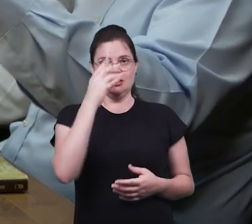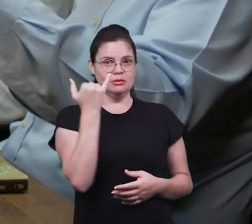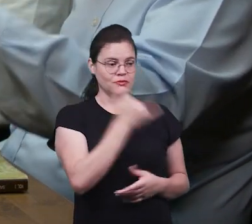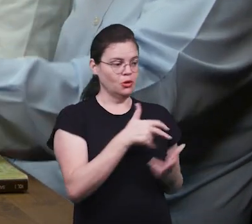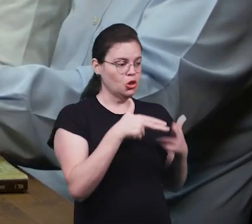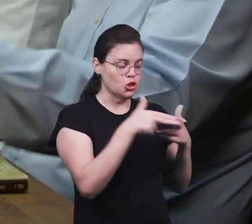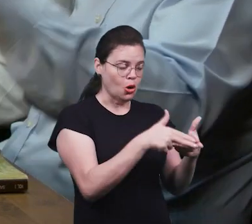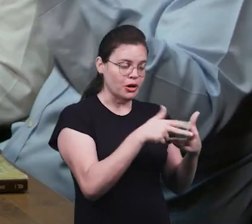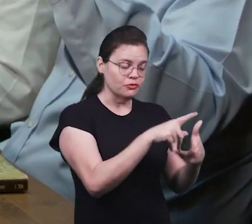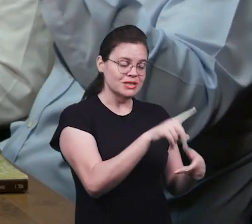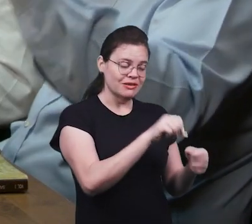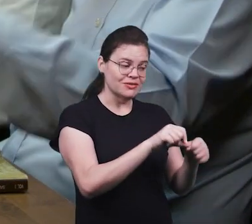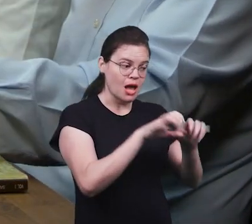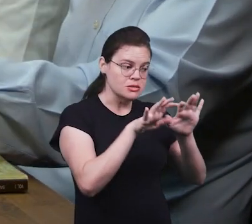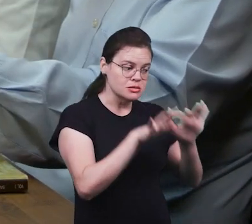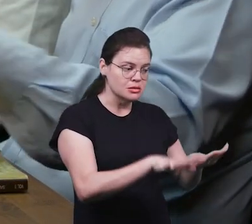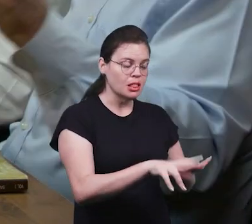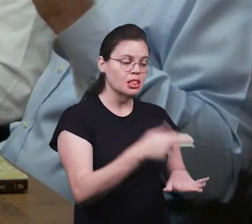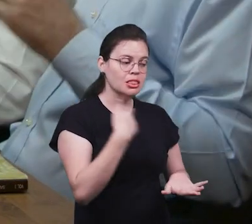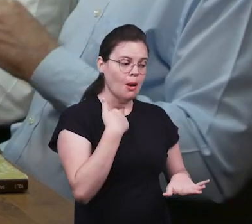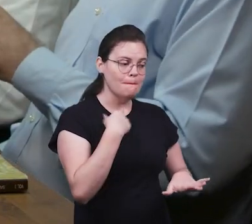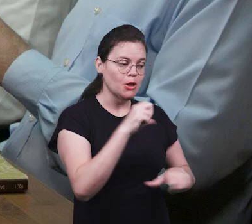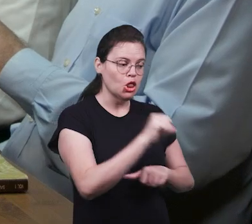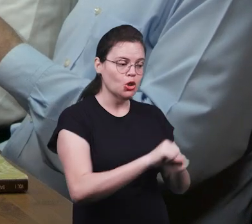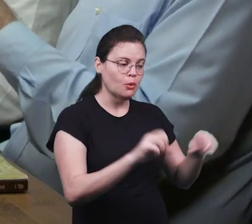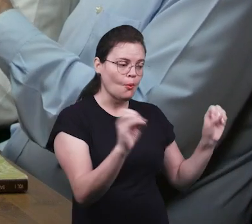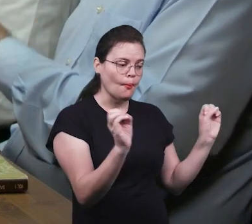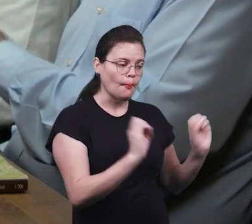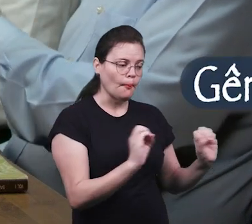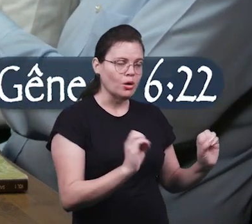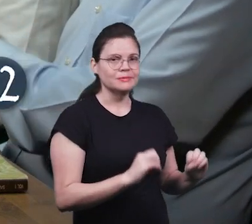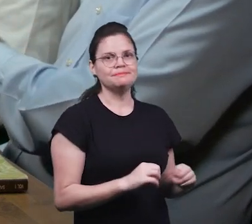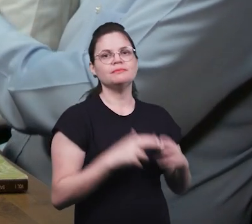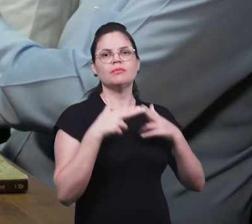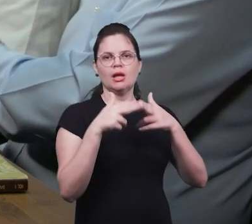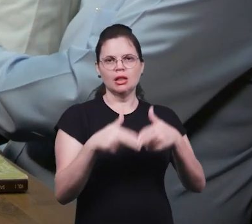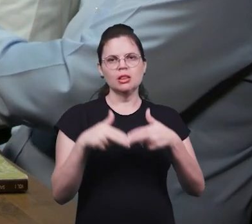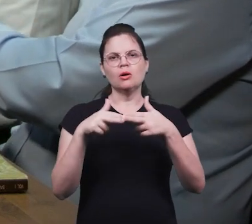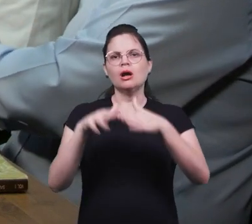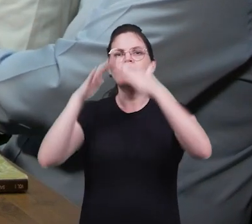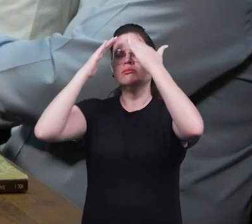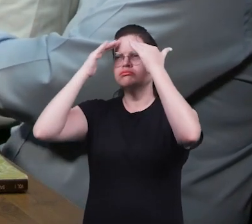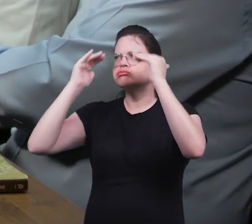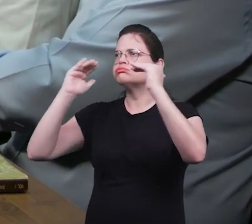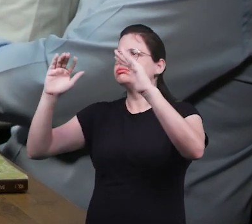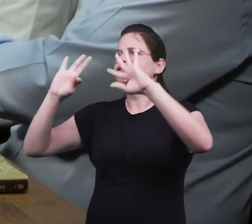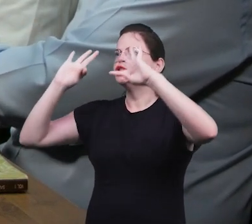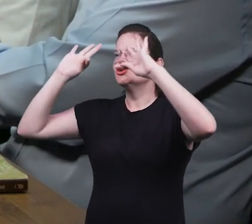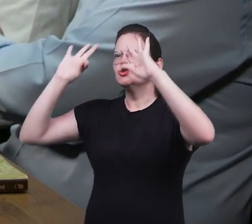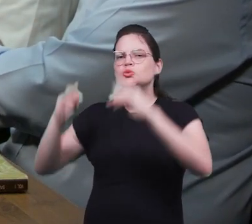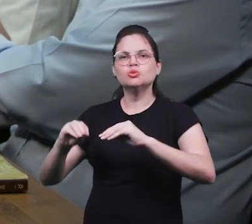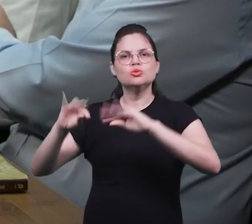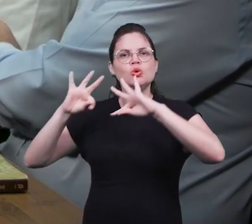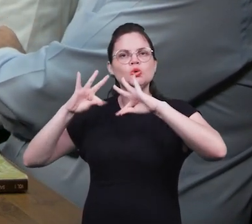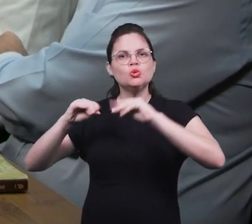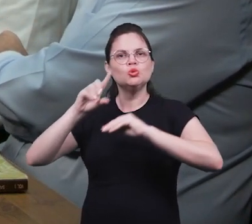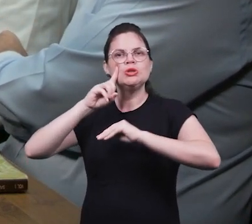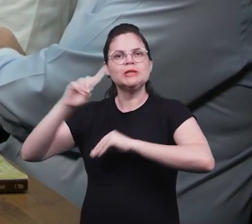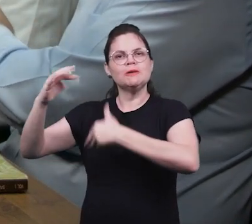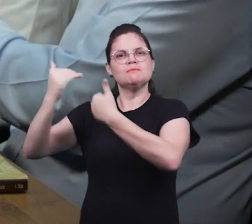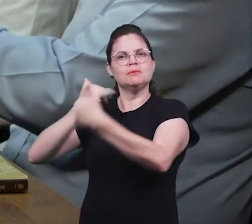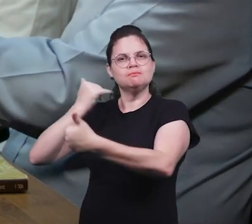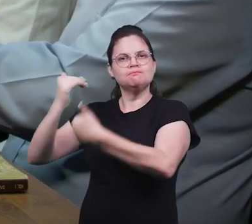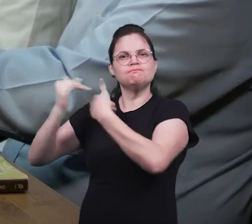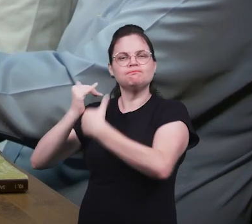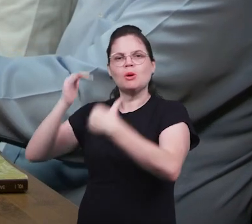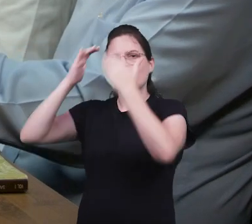tem que fazer assim. Se você fizer assim, e a palavra diz, e fez Noé conforme tudo quanto o Senhor Deus lhe orientou.